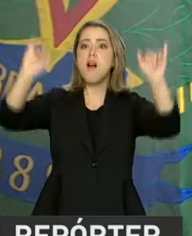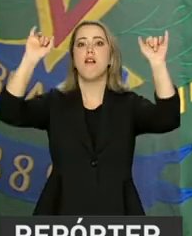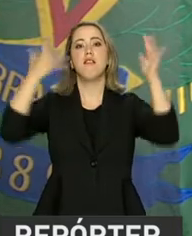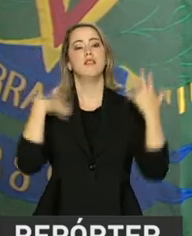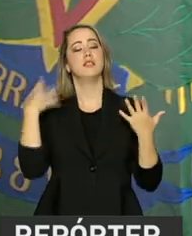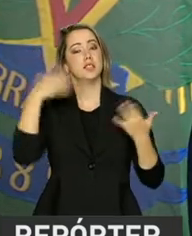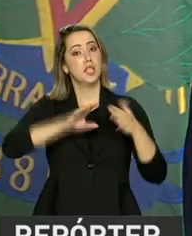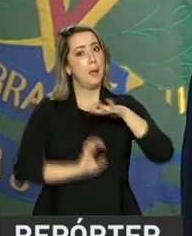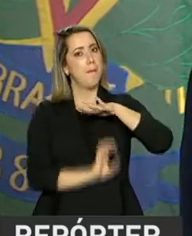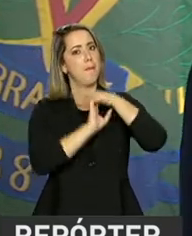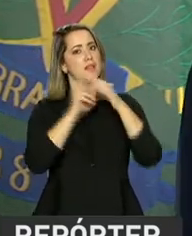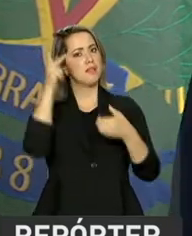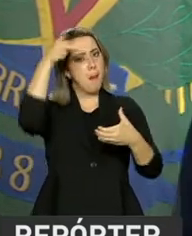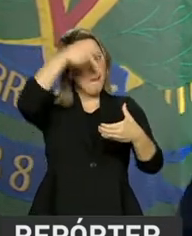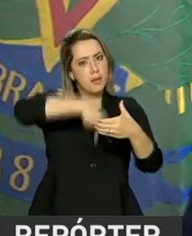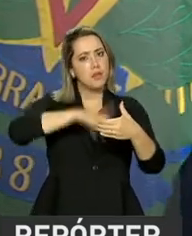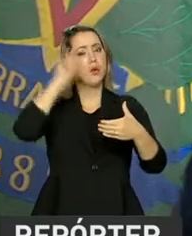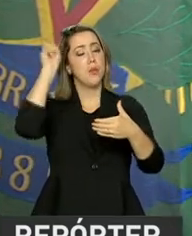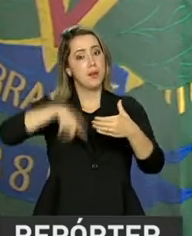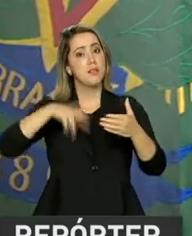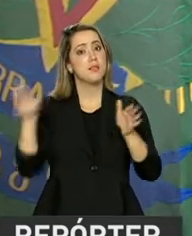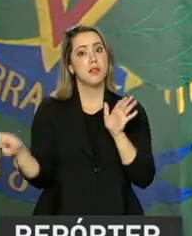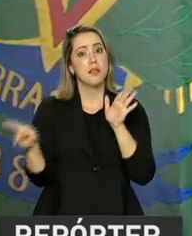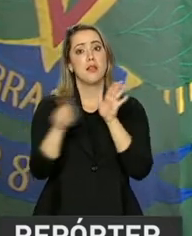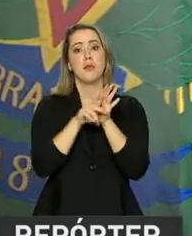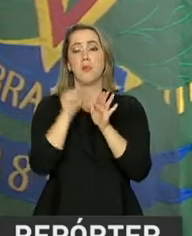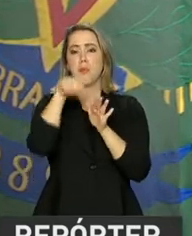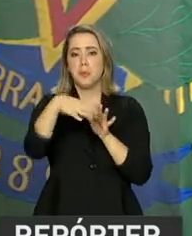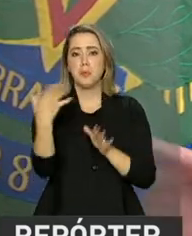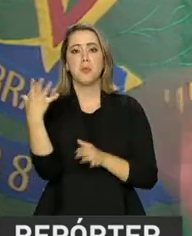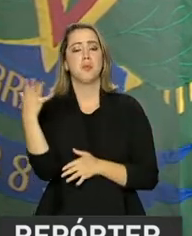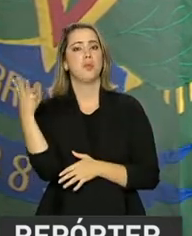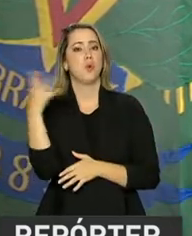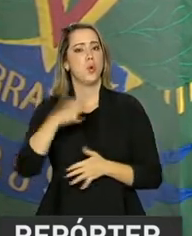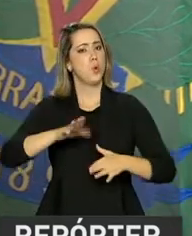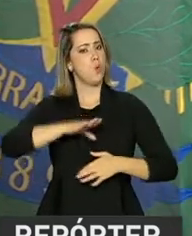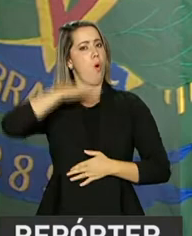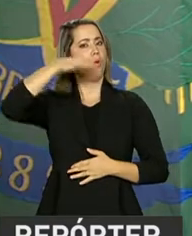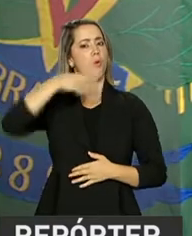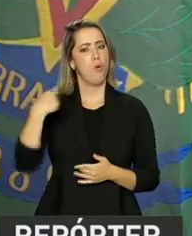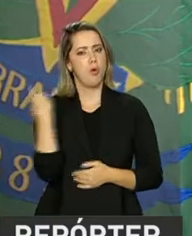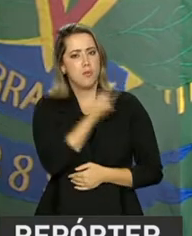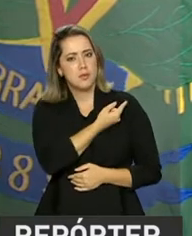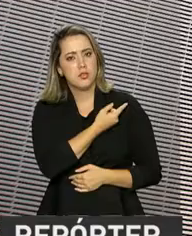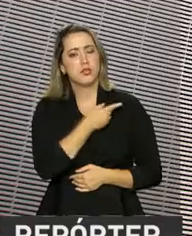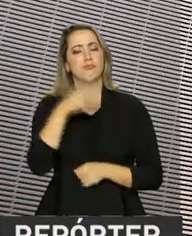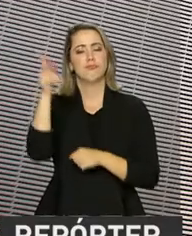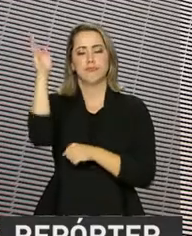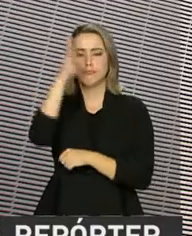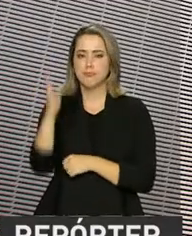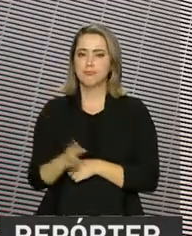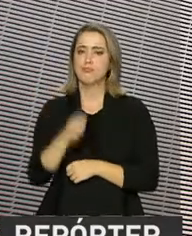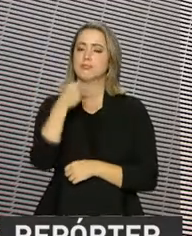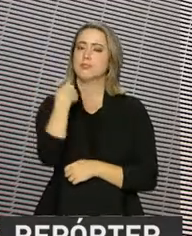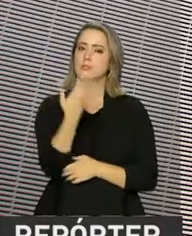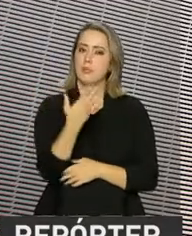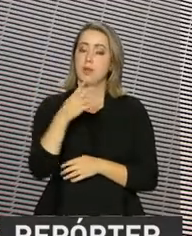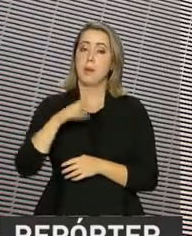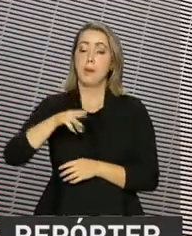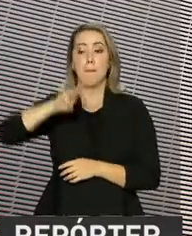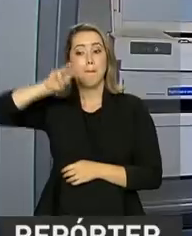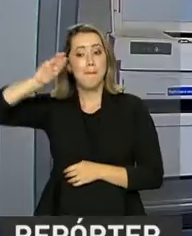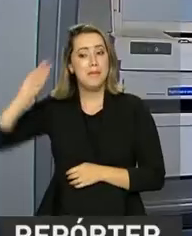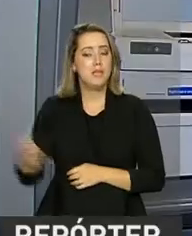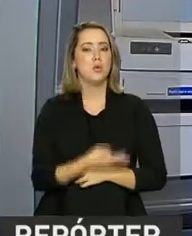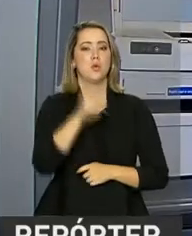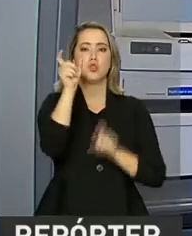a petrobras é aquilo para o qual ela se destinou um orgulho para os brasileiros milhões de trabalhadores também tiveram